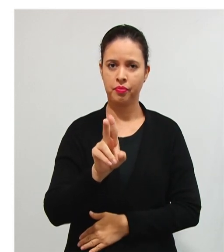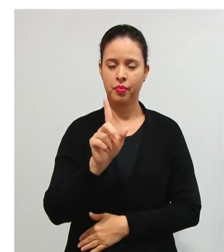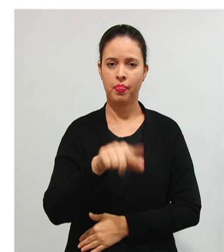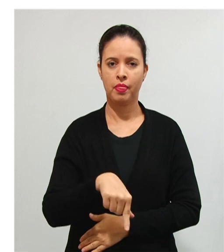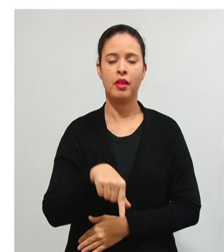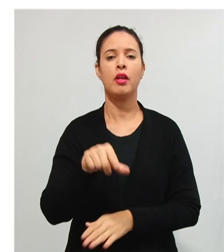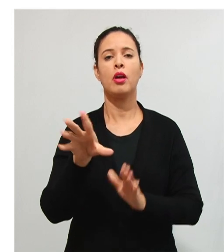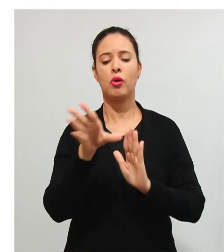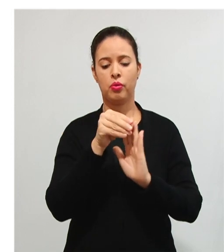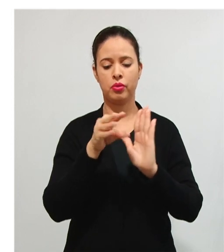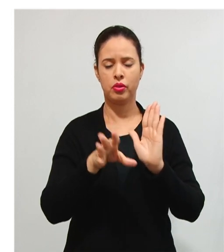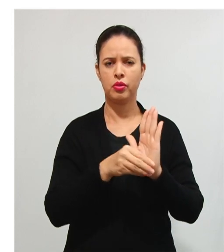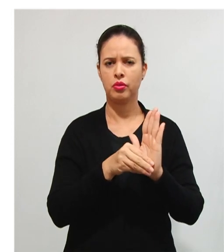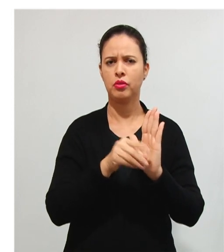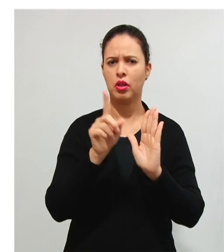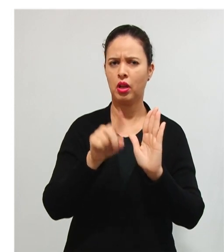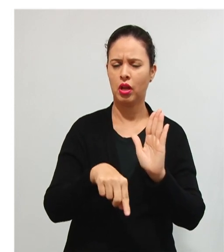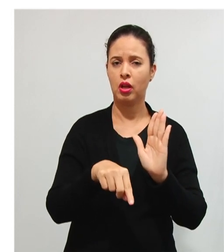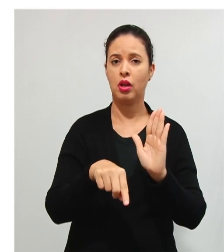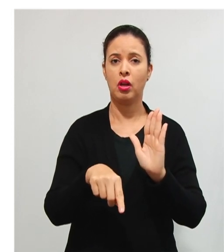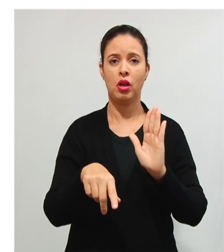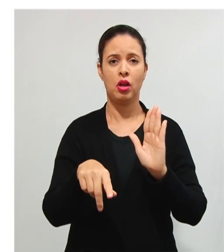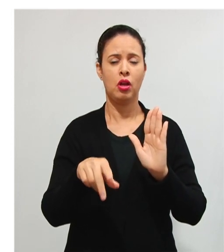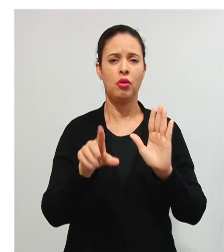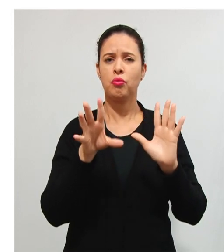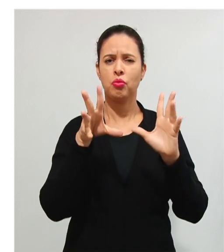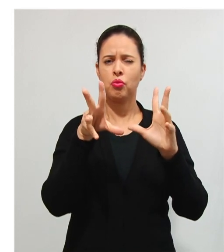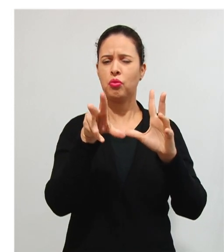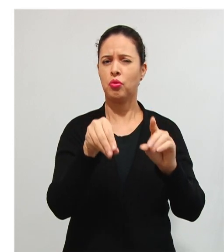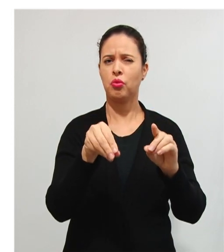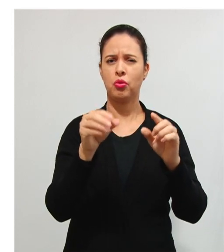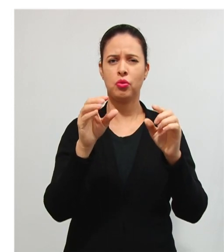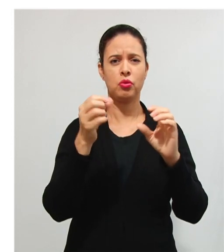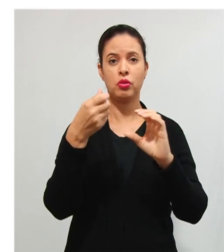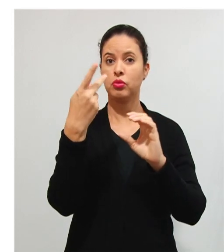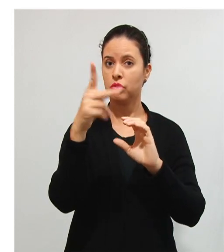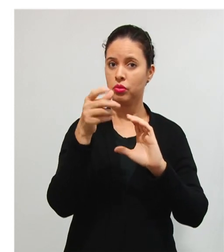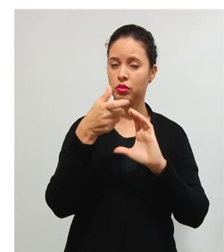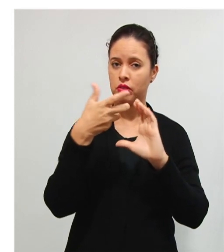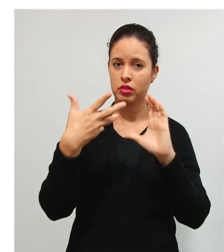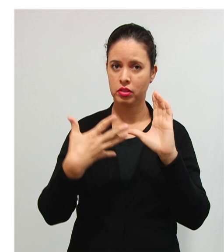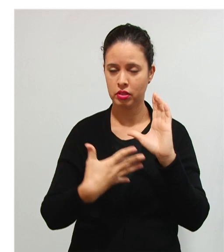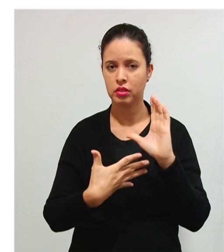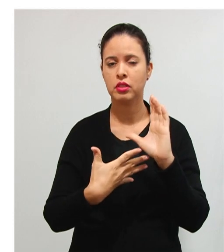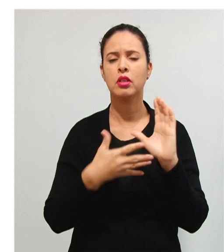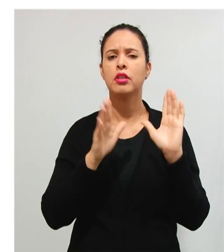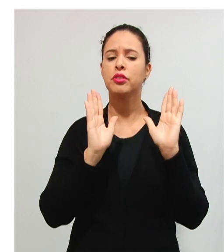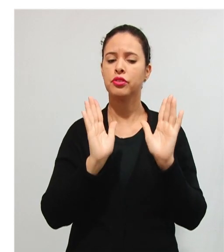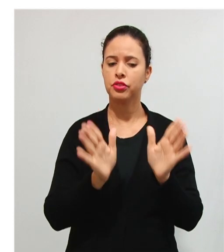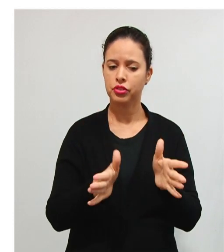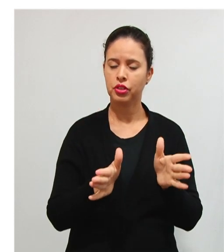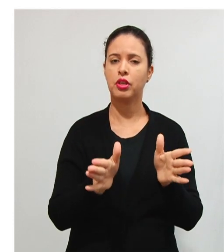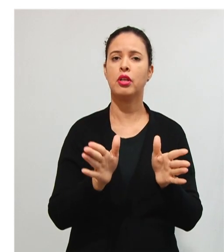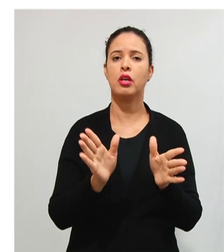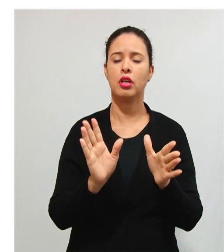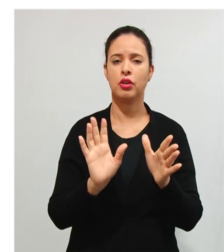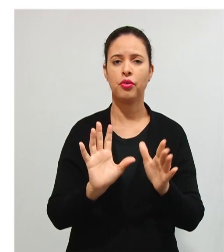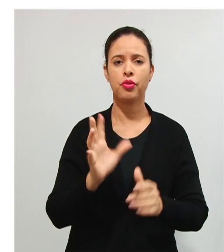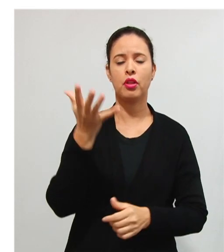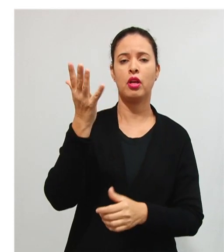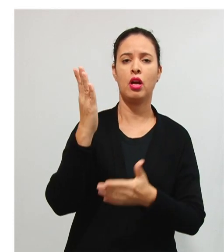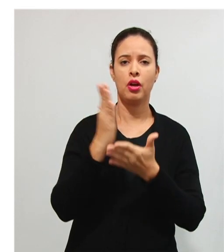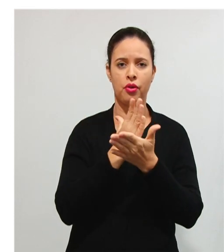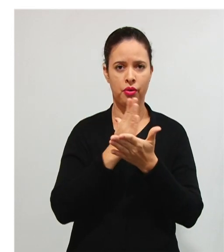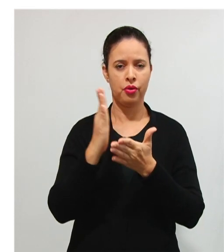conteúdo projetado é personificado às suas características. Isso já acontece, por exemplo, com alguns sites